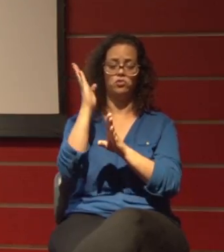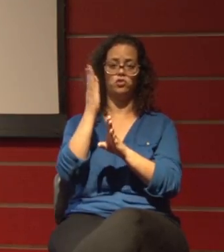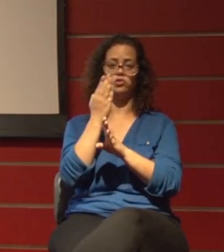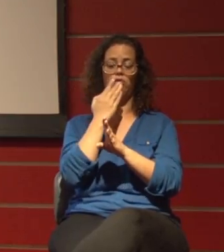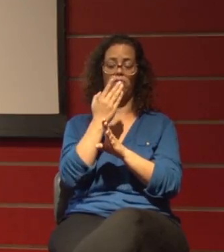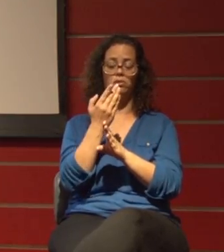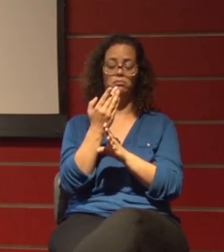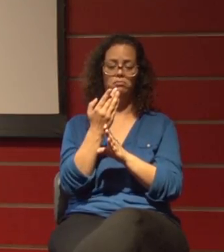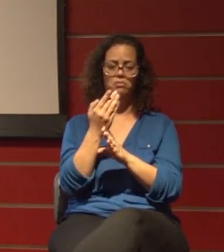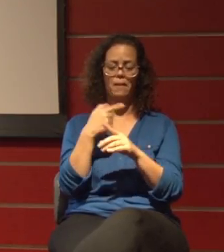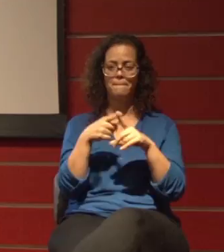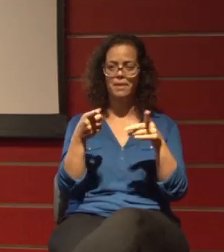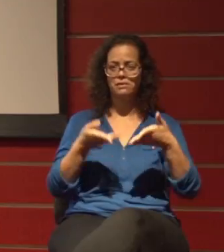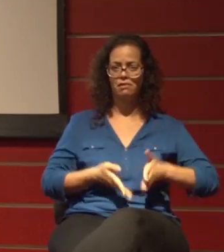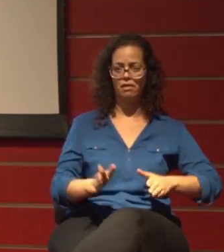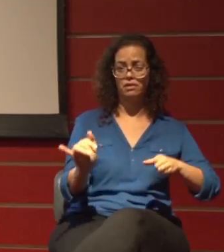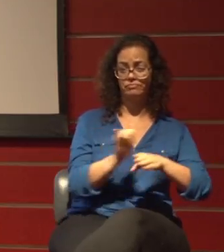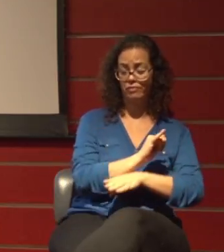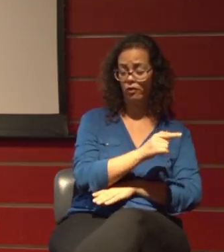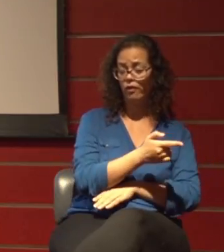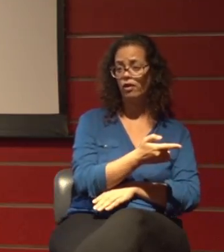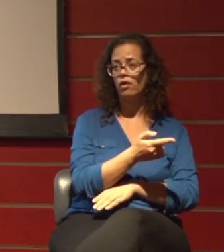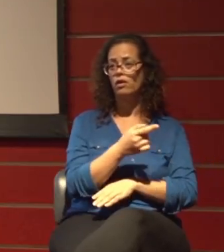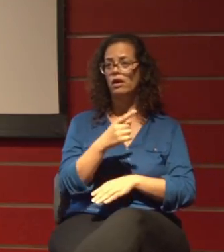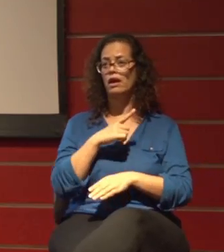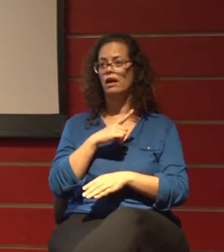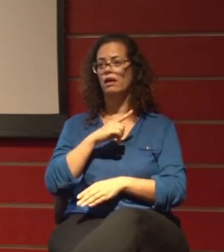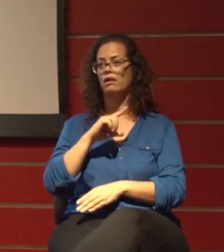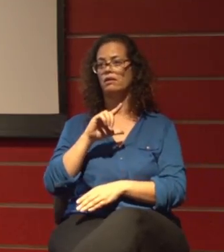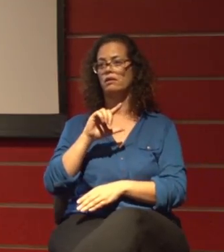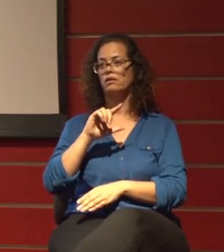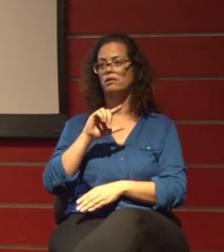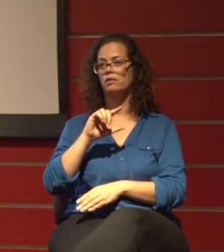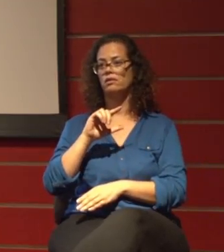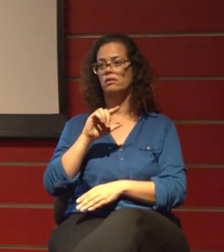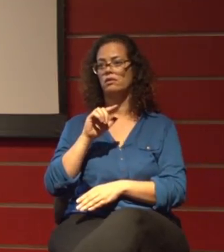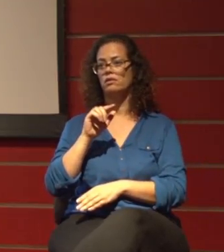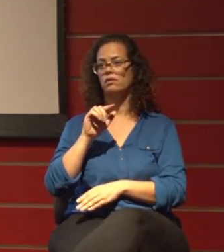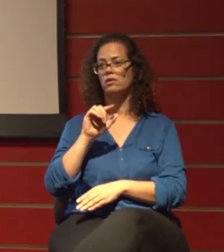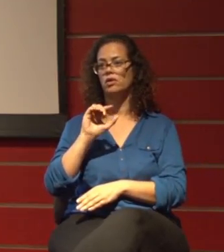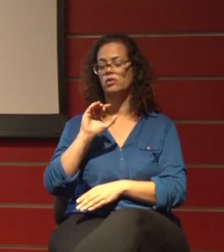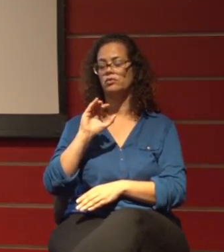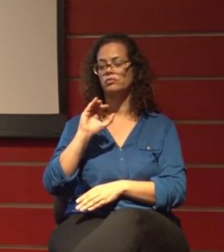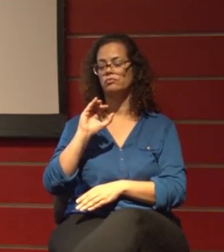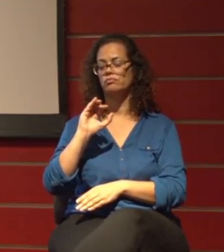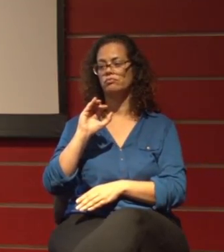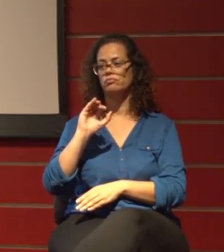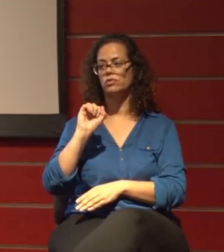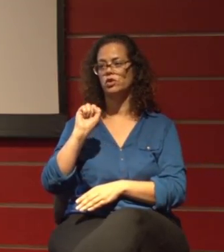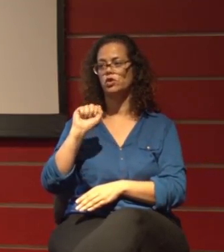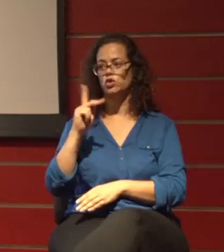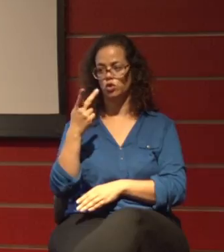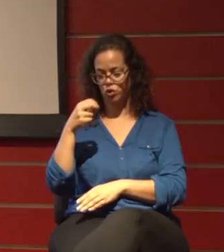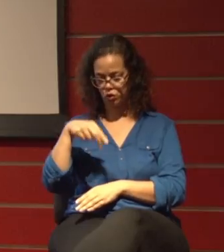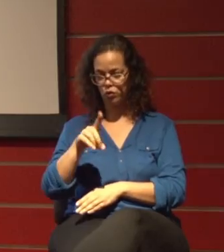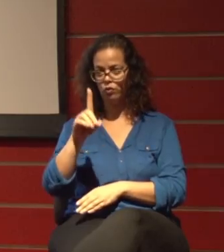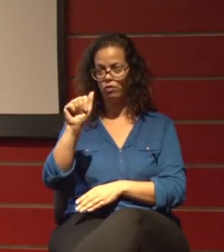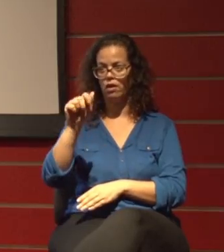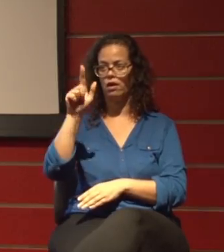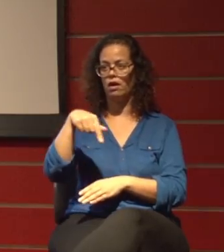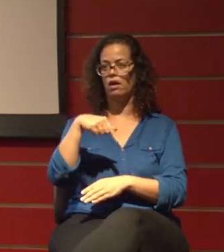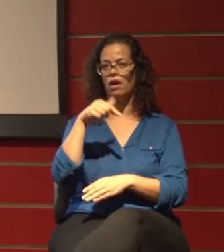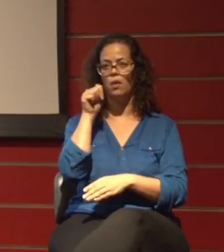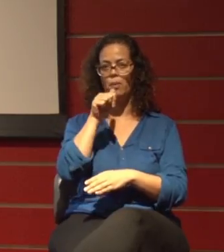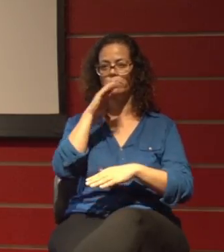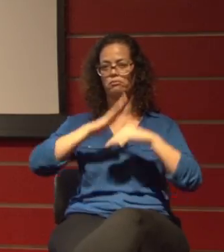londrino e eu queria saber de você e a chonda até falando com um colega é a chonda é produtora né então ela tem um poder na mão é uma